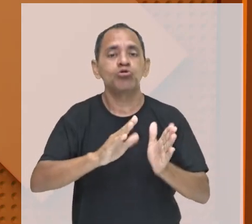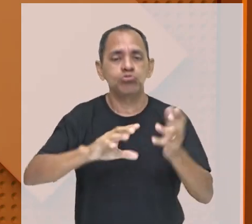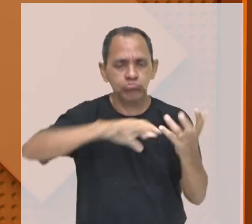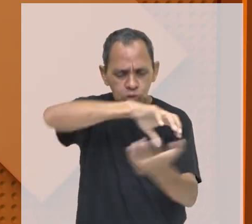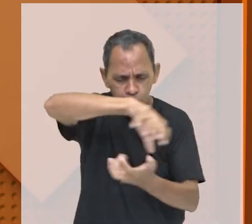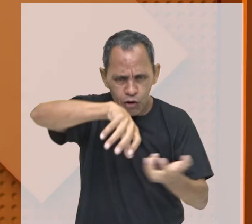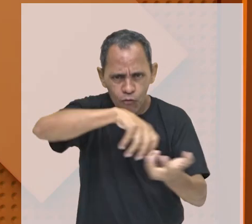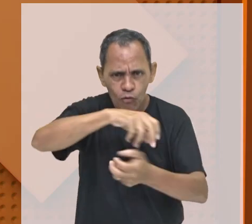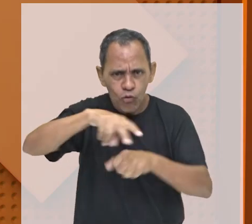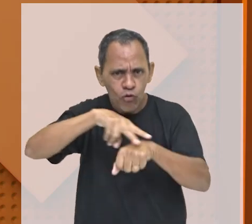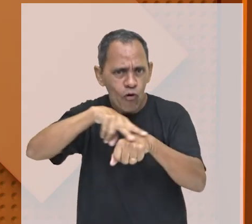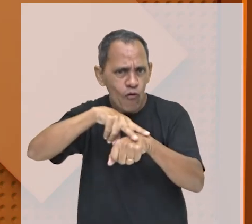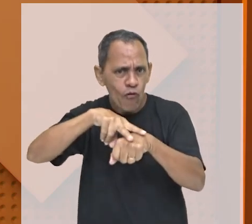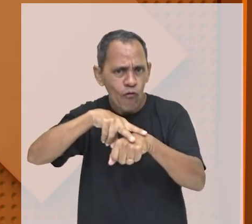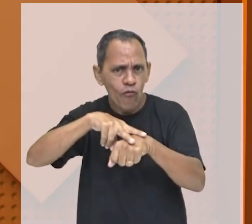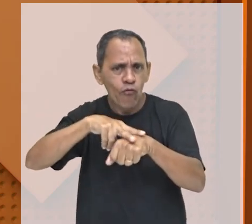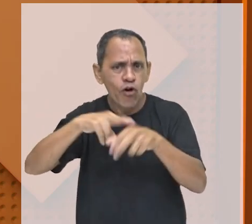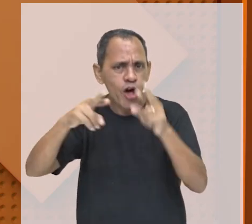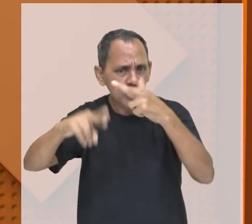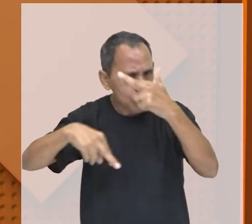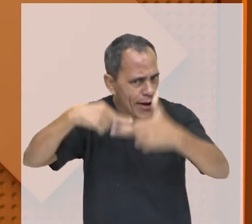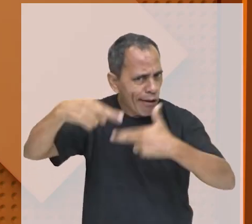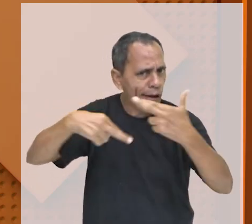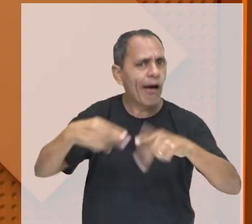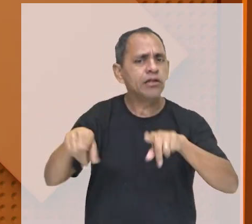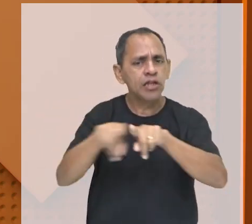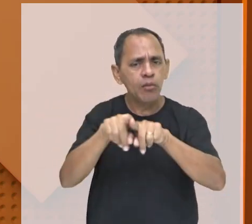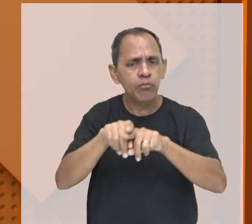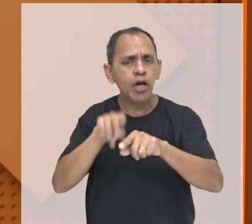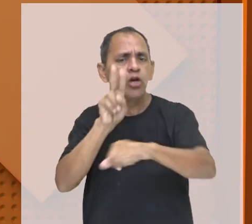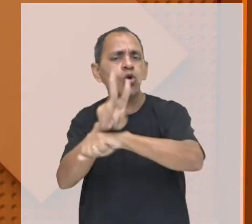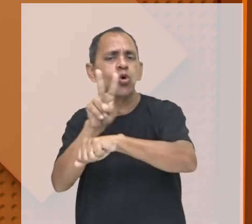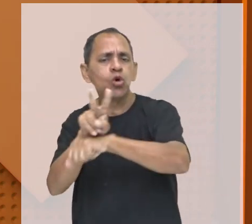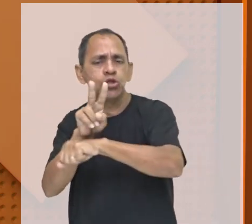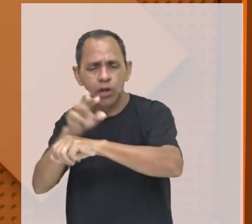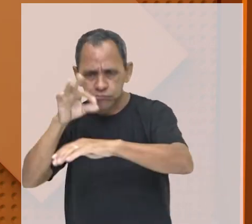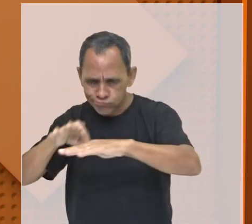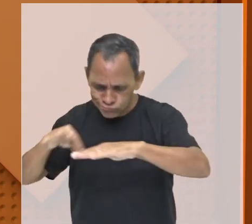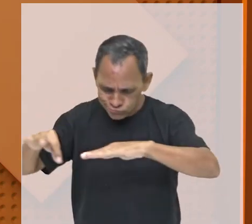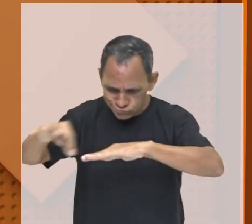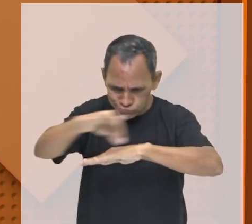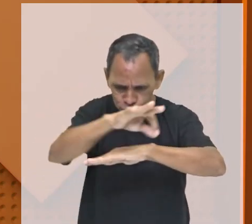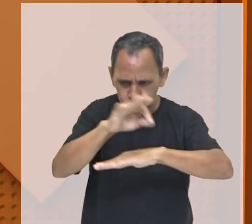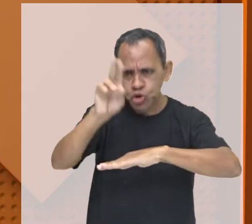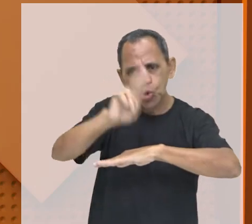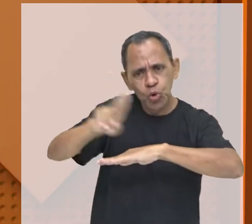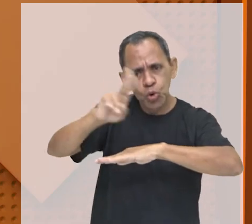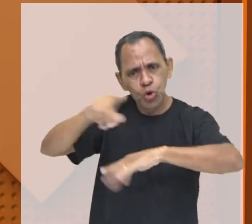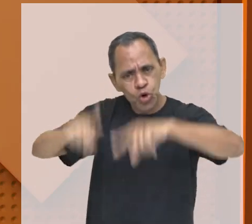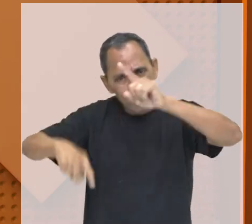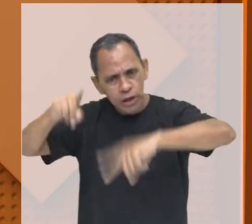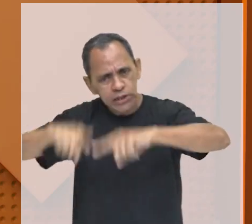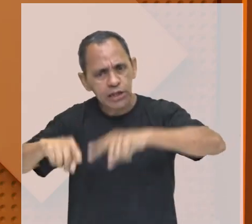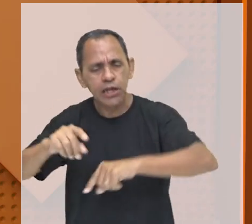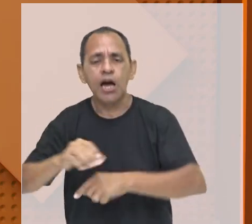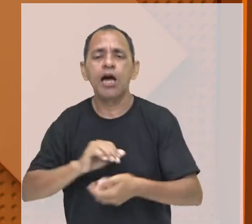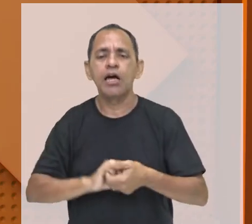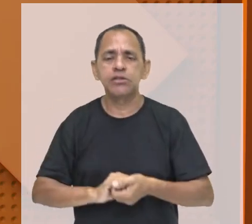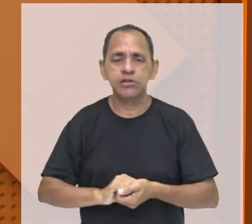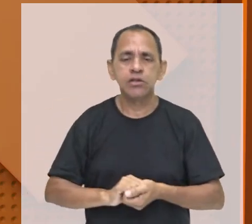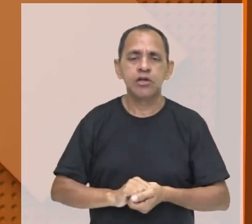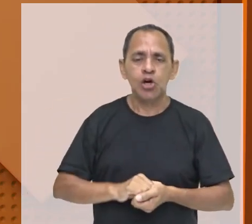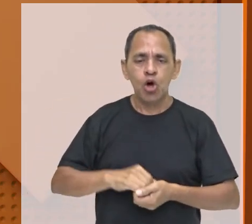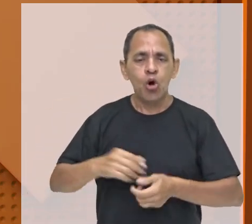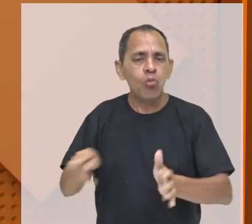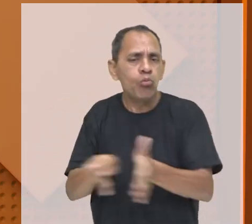mais tecnologias, um cuidado ali com as sementes, com os insumos, a utilização de fertilizantes ou não, né?